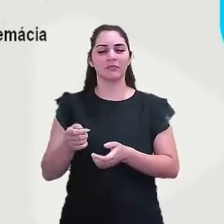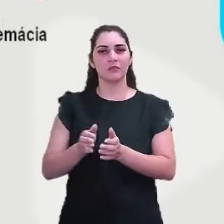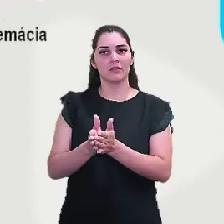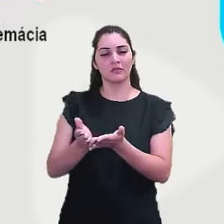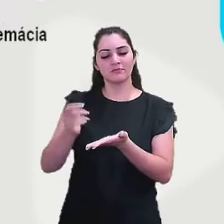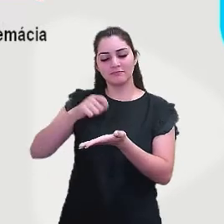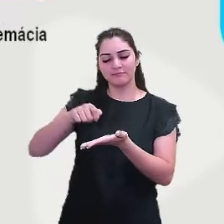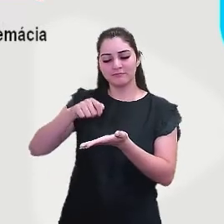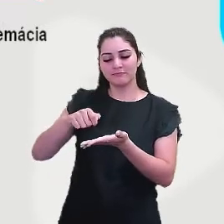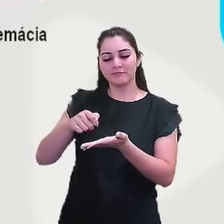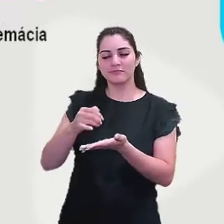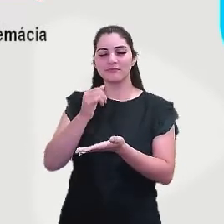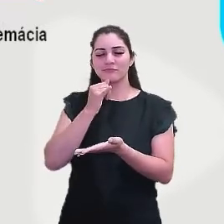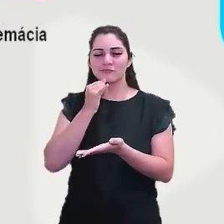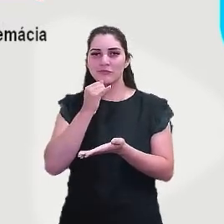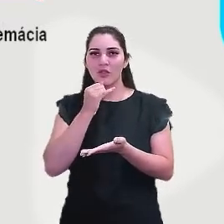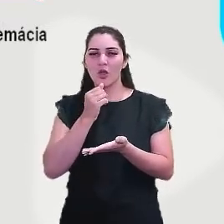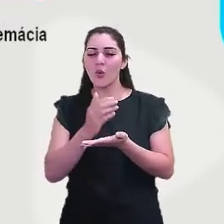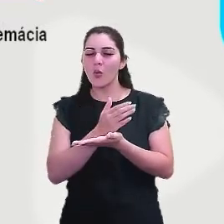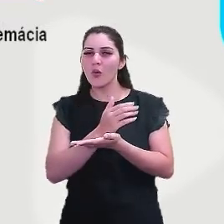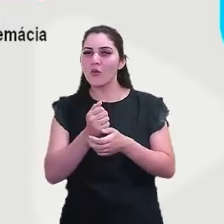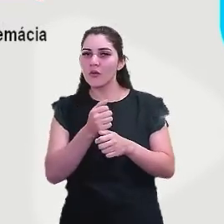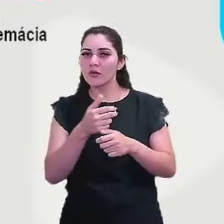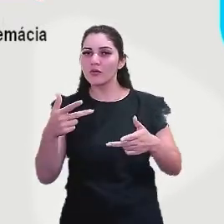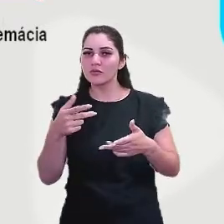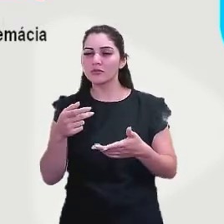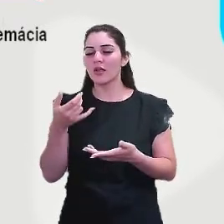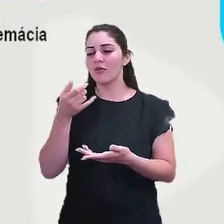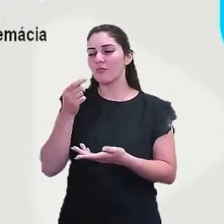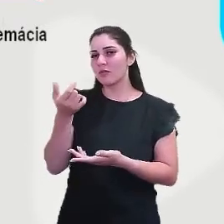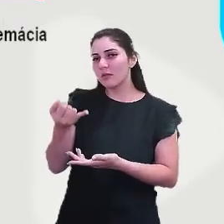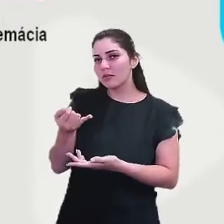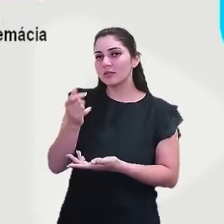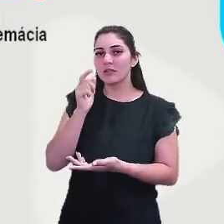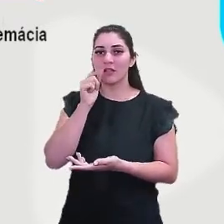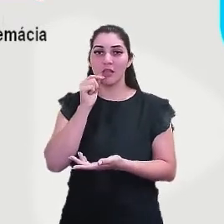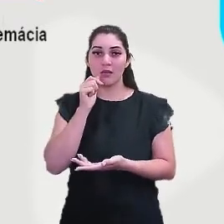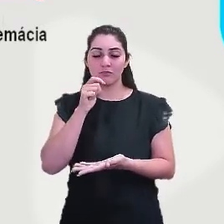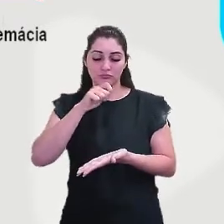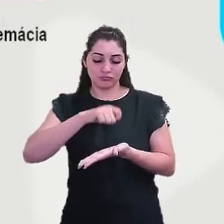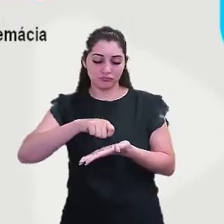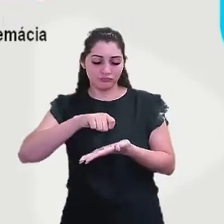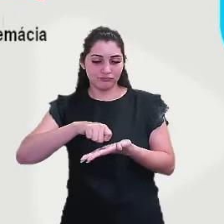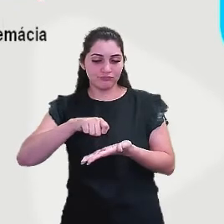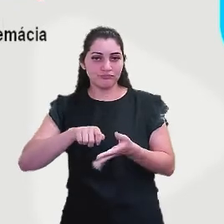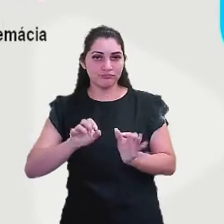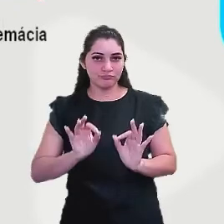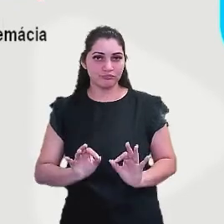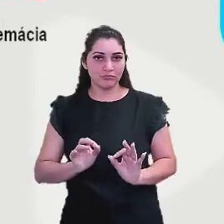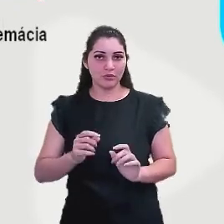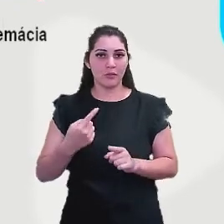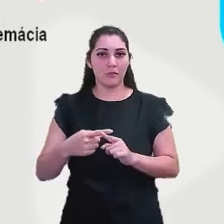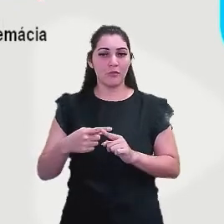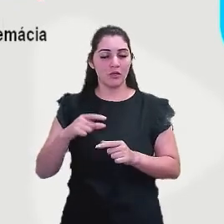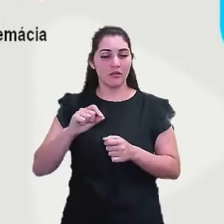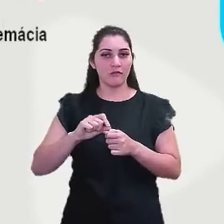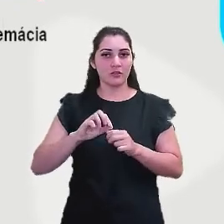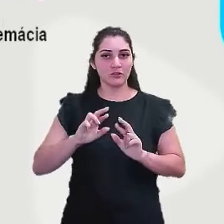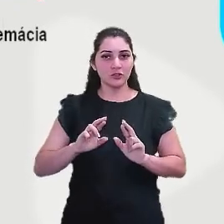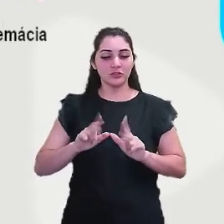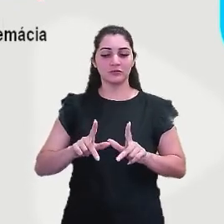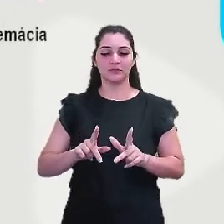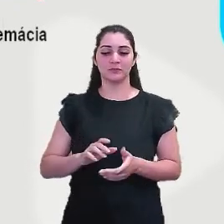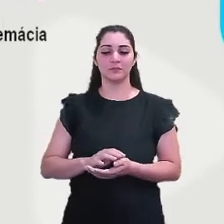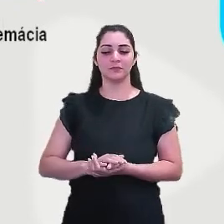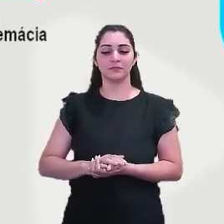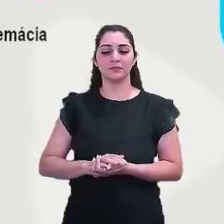de telha, pega aí tua caneta, teu lápis, não importa. Pega teu carvão, mas anota, porque faz toda a diferença. E aí,